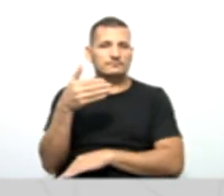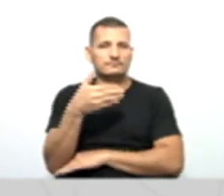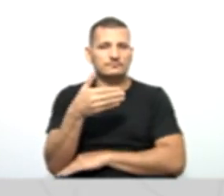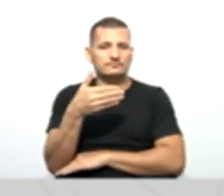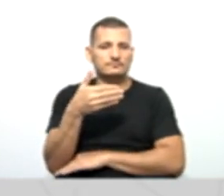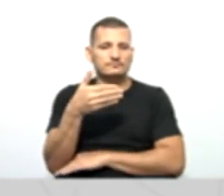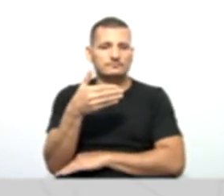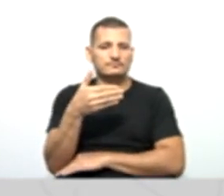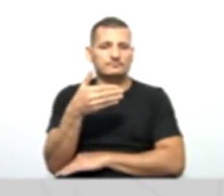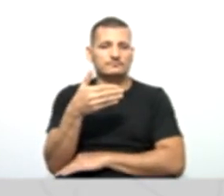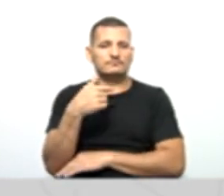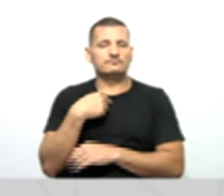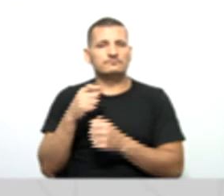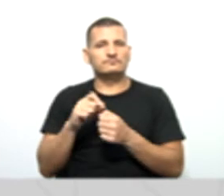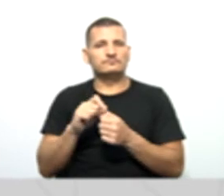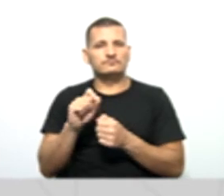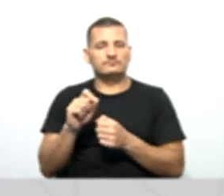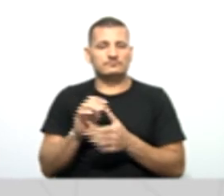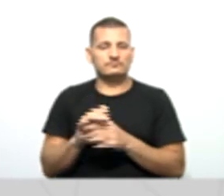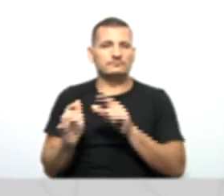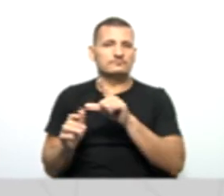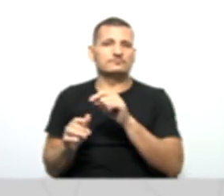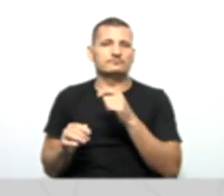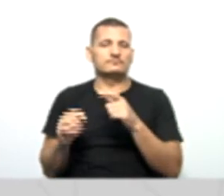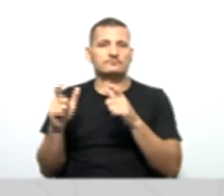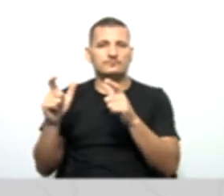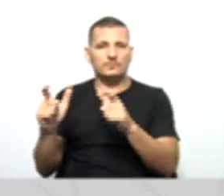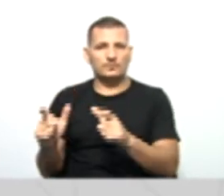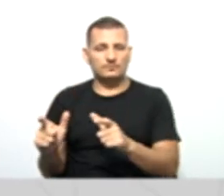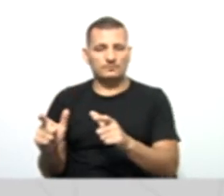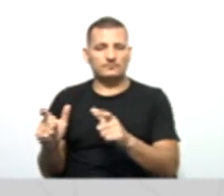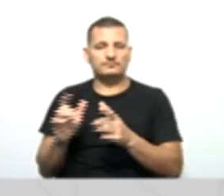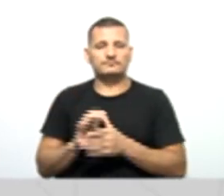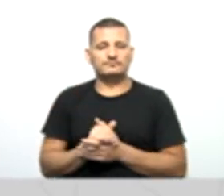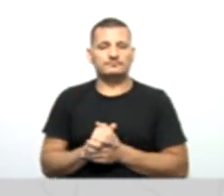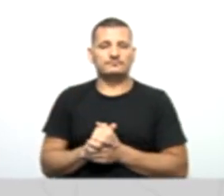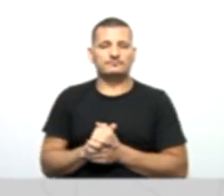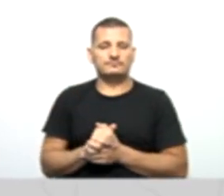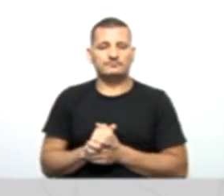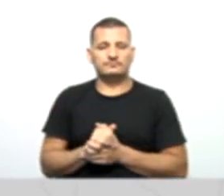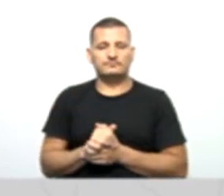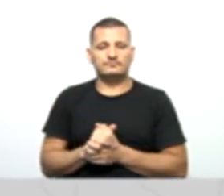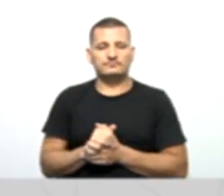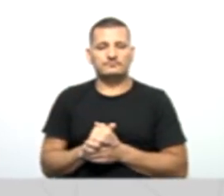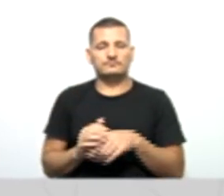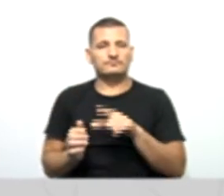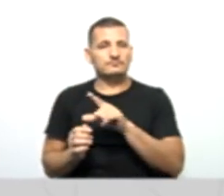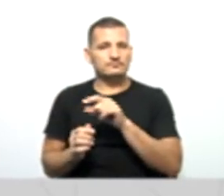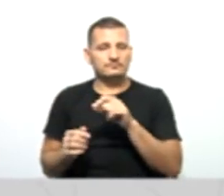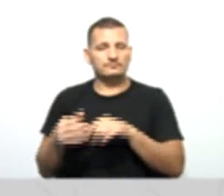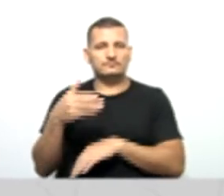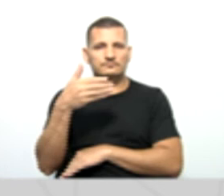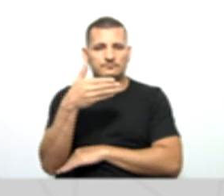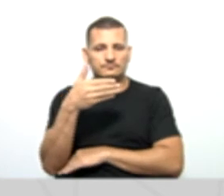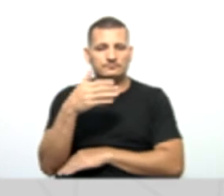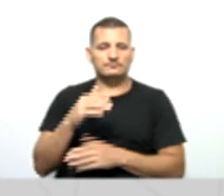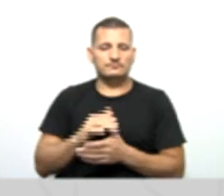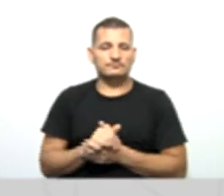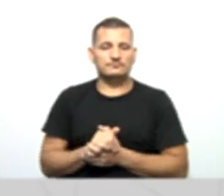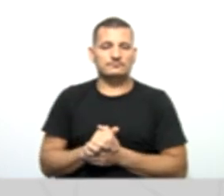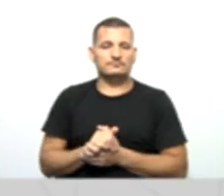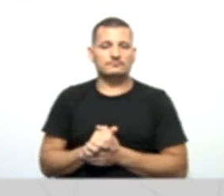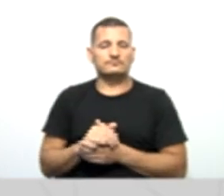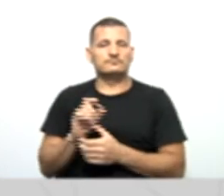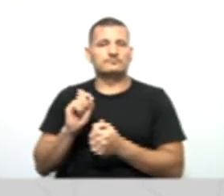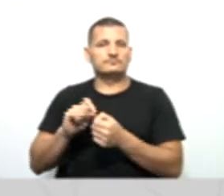mim reservar a hospedagem, o que eu tenho que fazer? Escolha da localidade, onde que eu vou ficar. Escolha do hotel